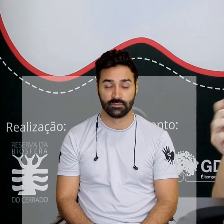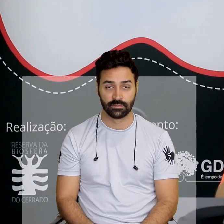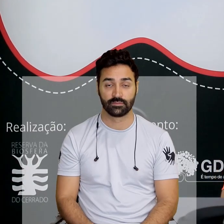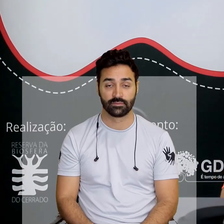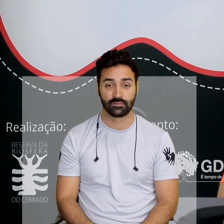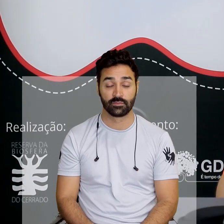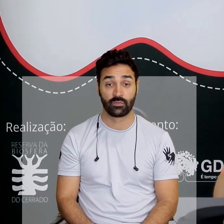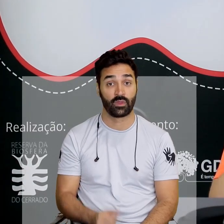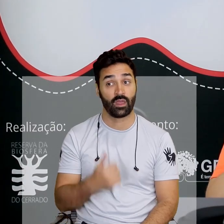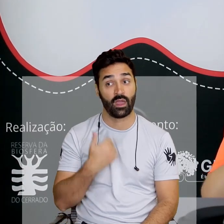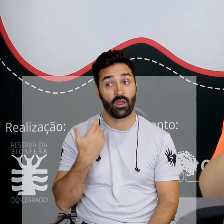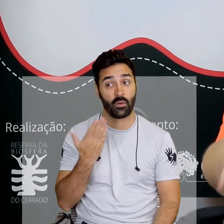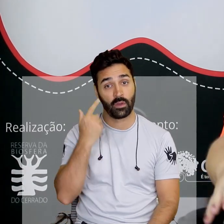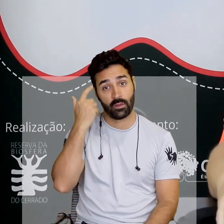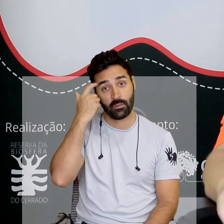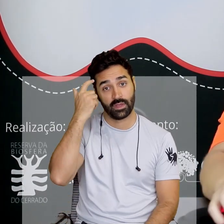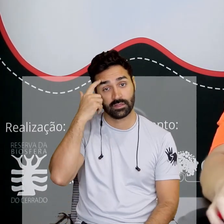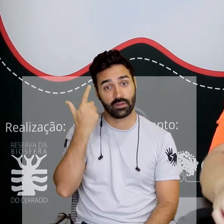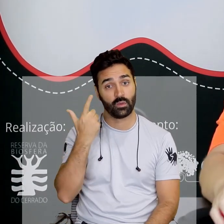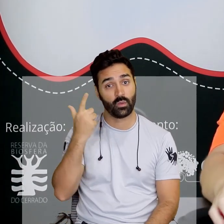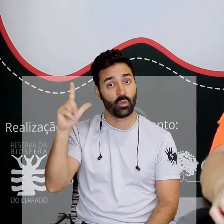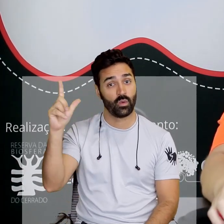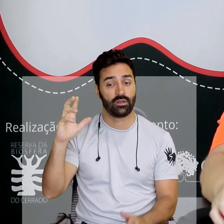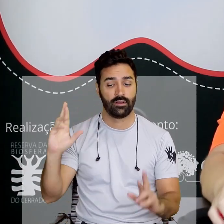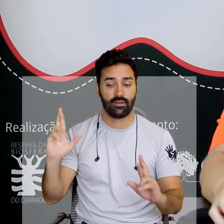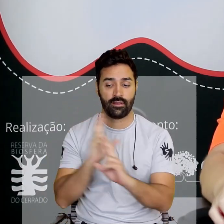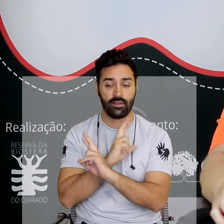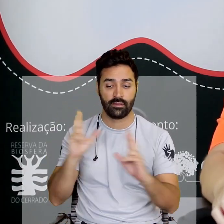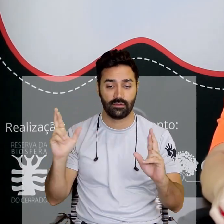lado, vamos pensar na outra relação que a gente tem